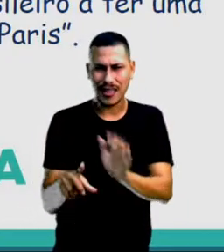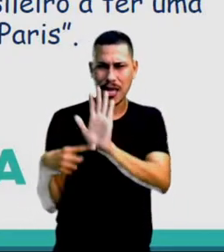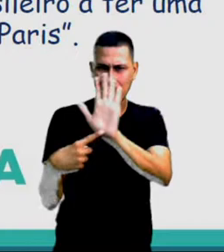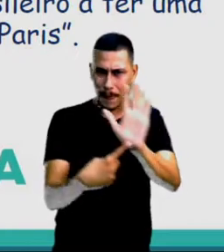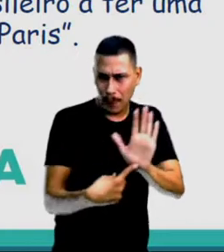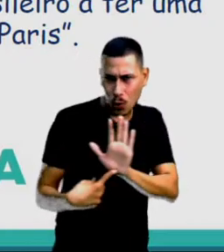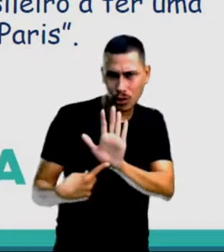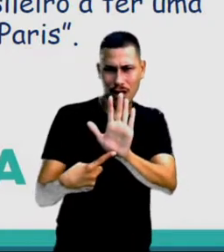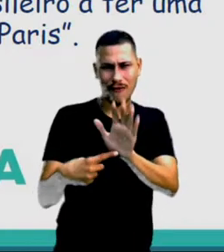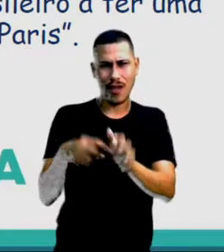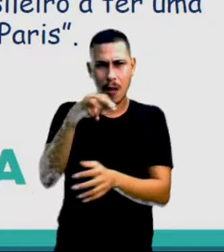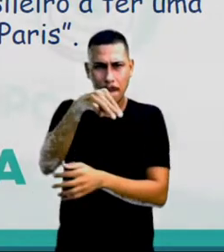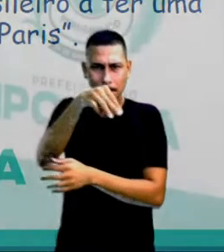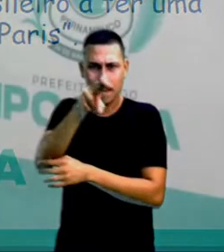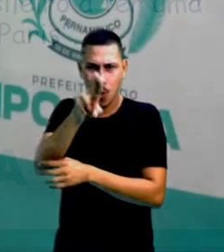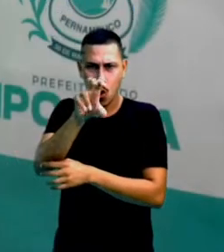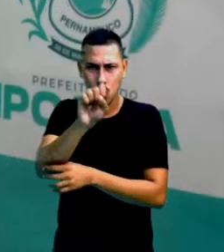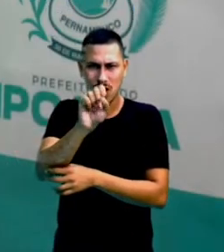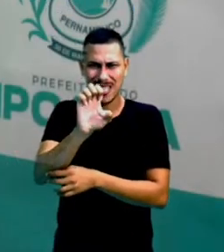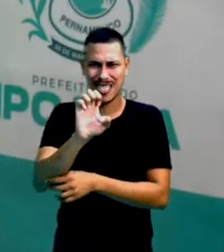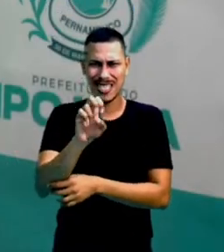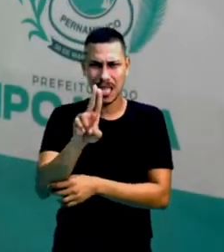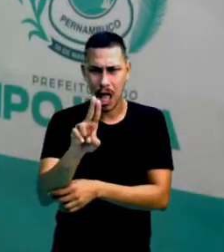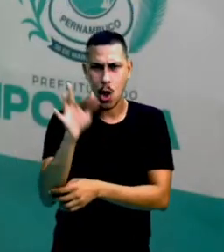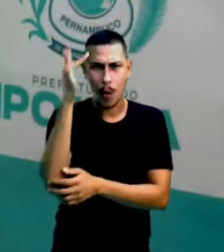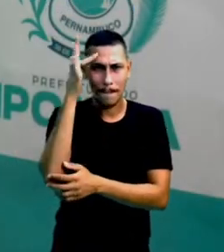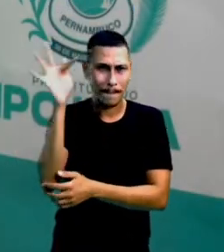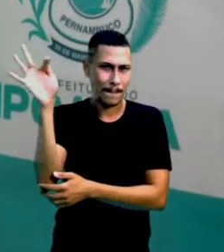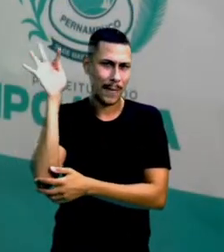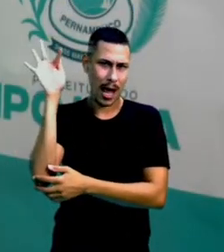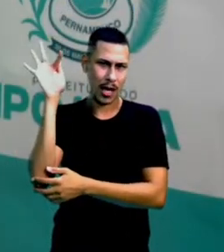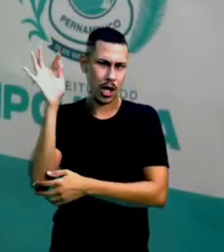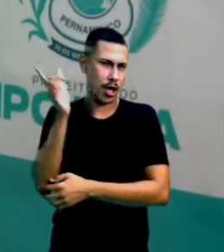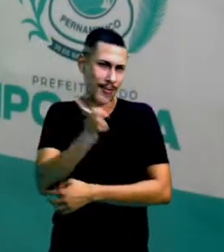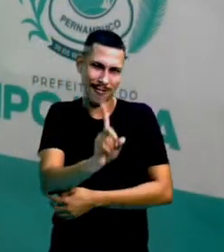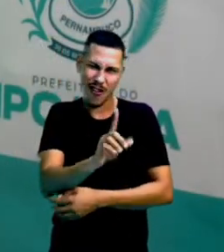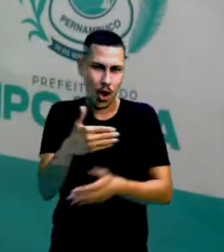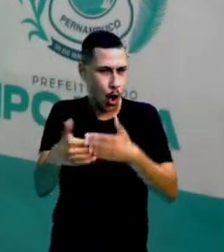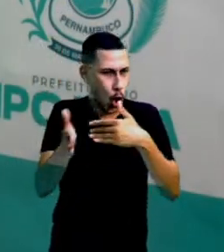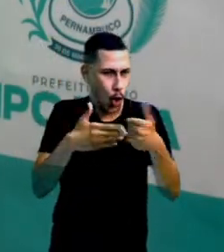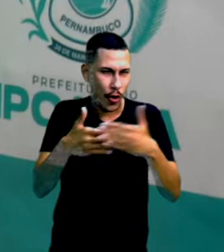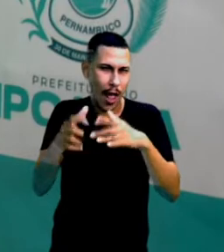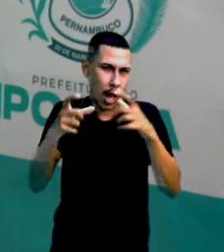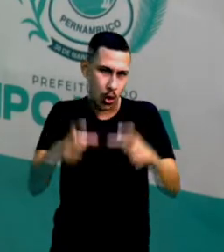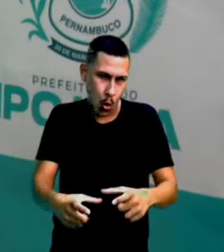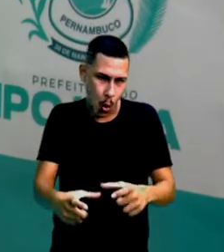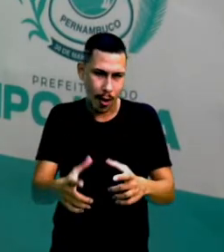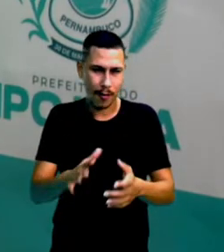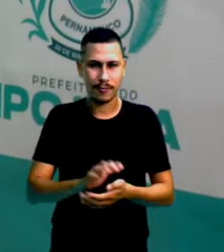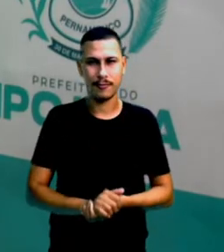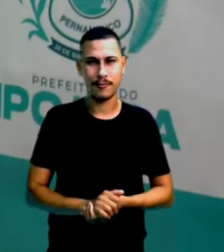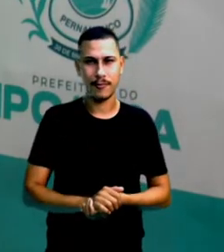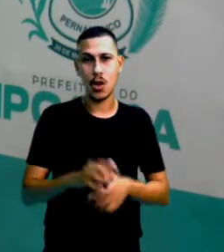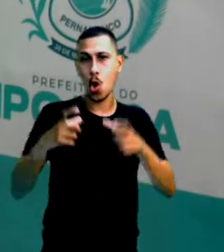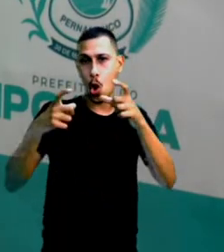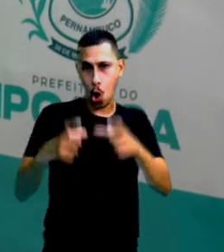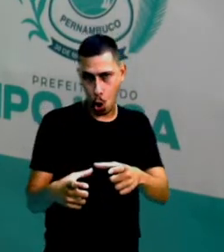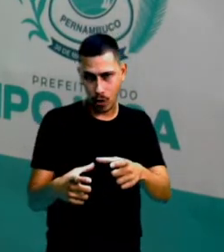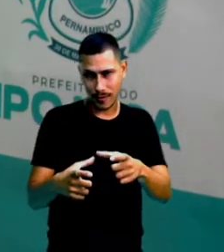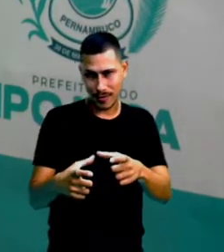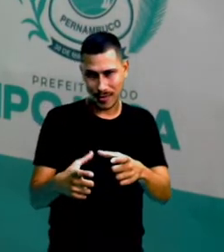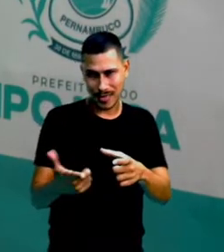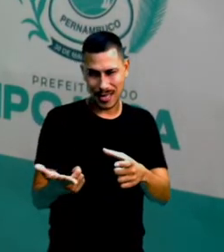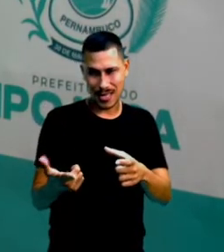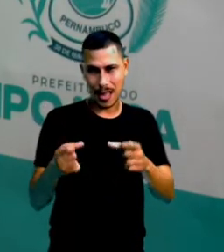do Louvre, em Paris. E detalhe, viu? Não foi em qualquer lugar do Louvre, não. Ele expôs embaixo